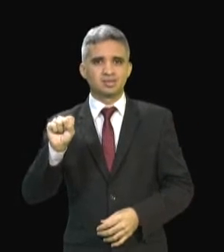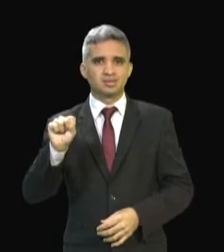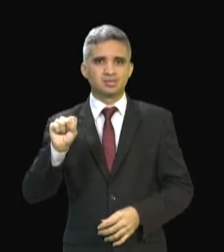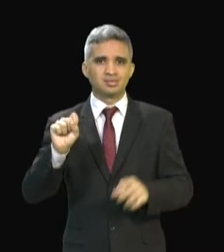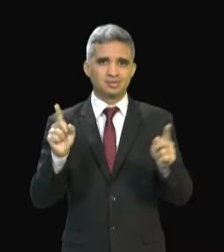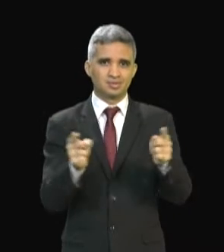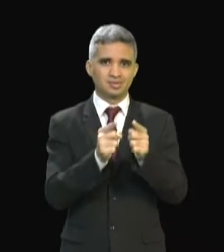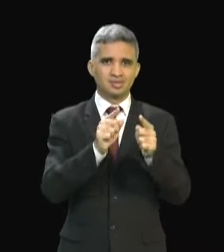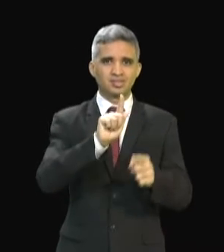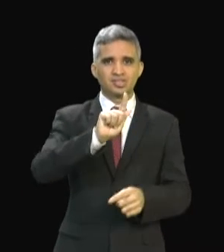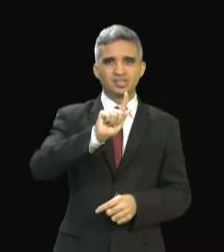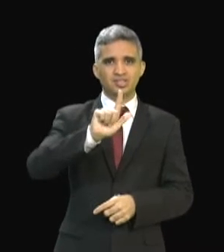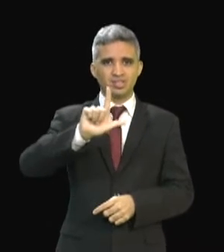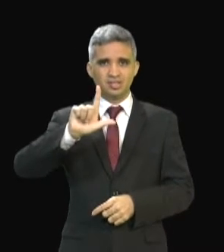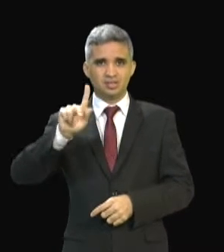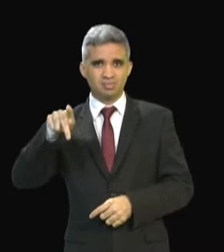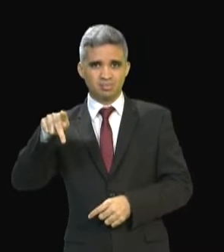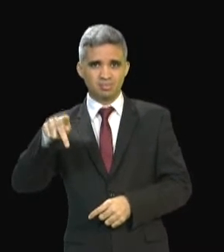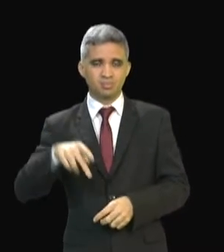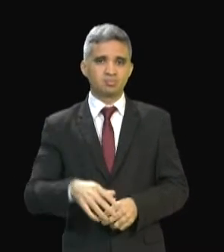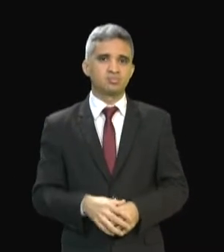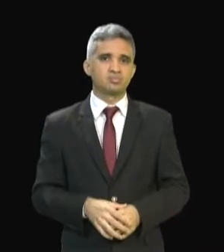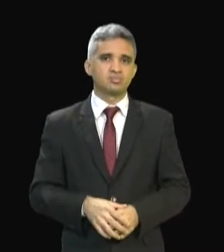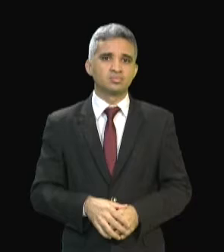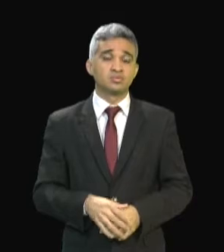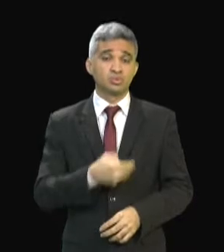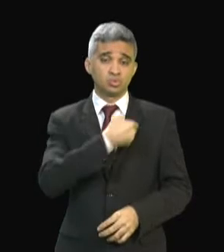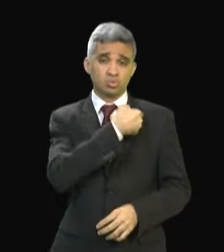governo do estado tenha tranquilidade para